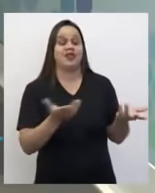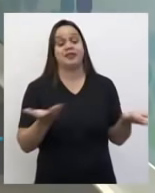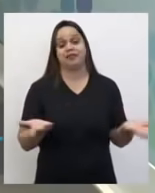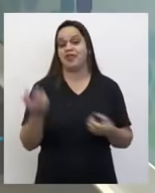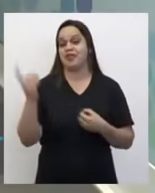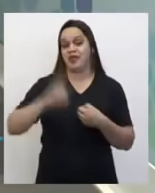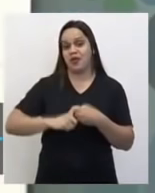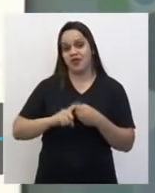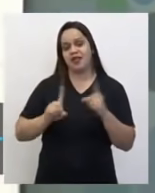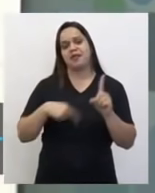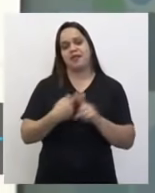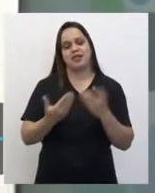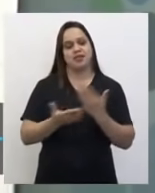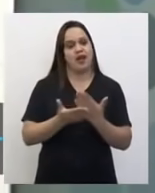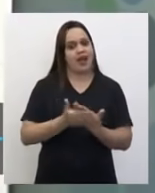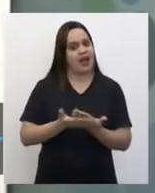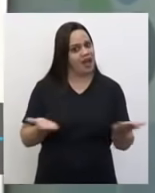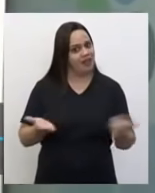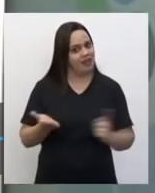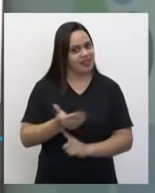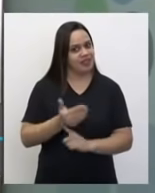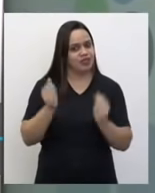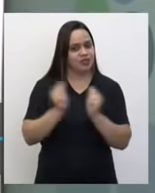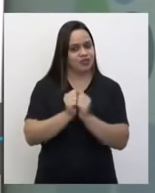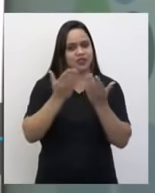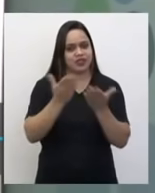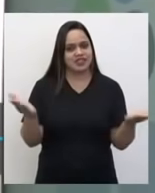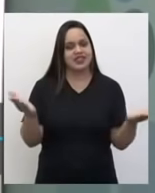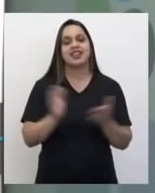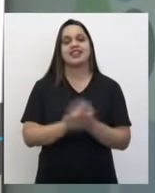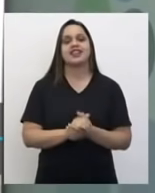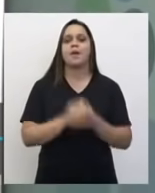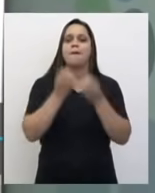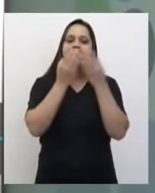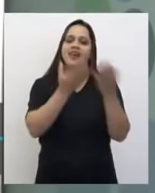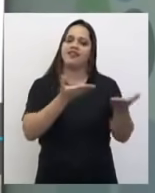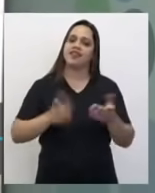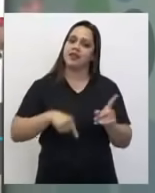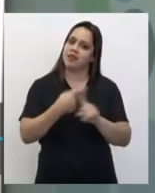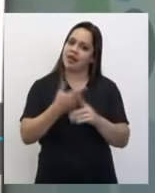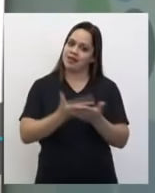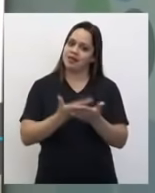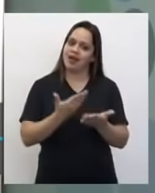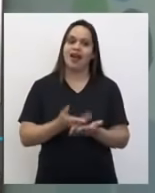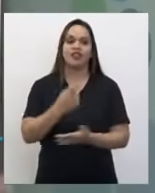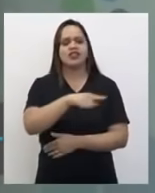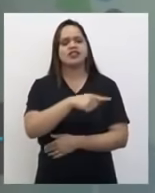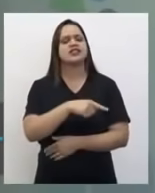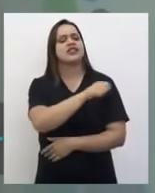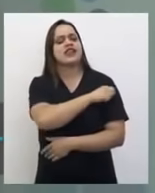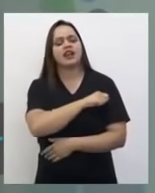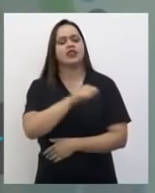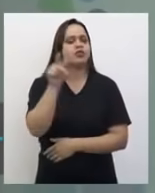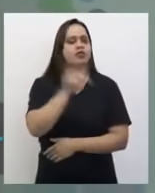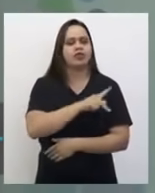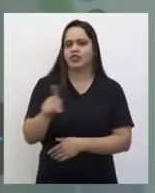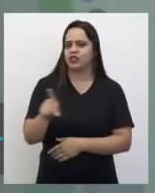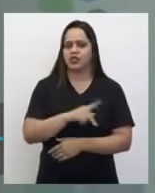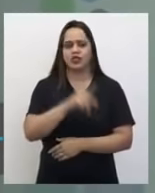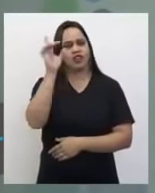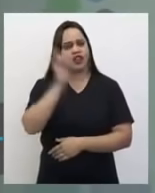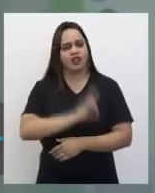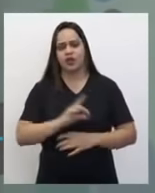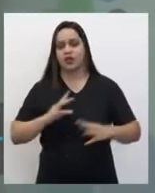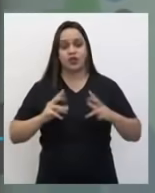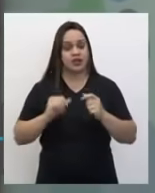aula de tec. Então, sejam bem-vindos, né, a mais uma aula, né, J, tantos alunos, alunas, professores, gestores, quem mais estiver